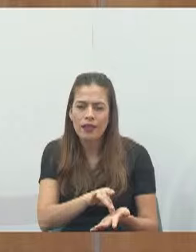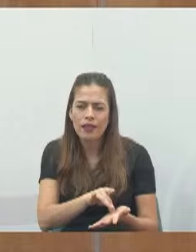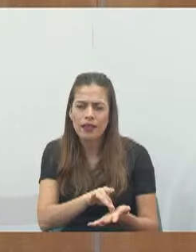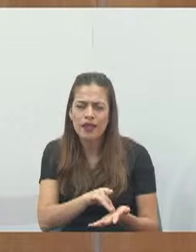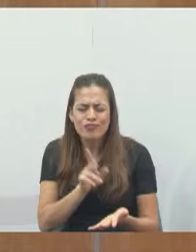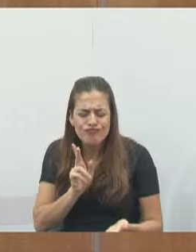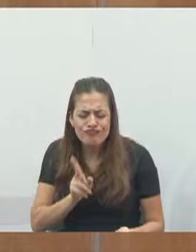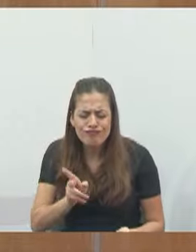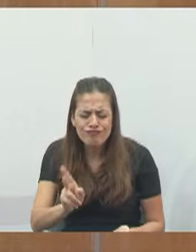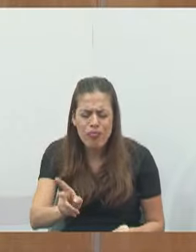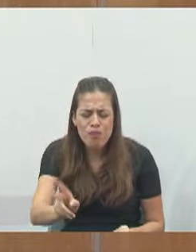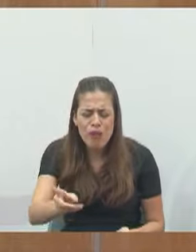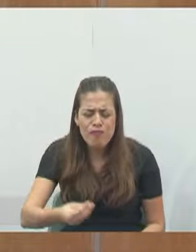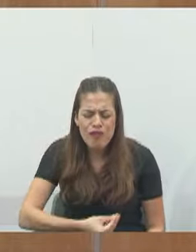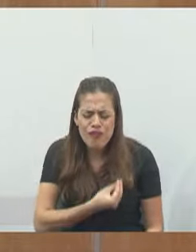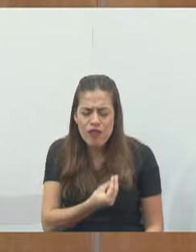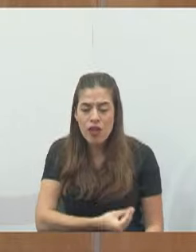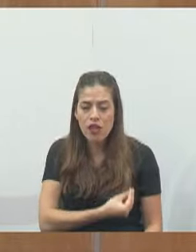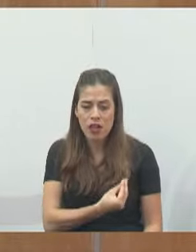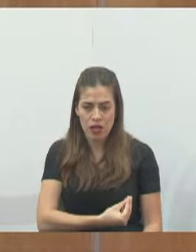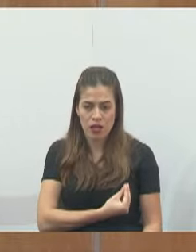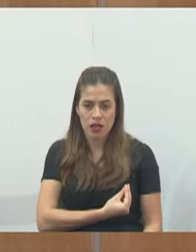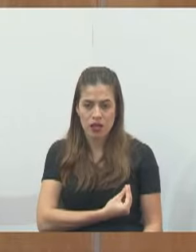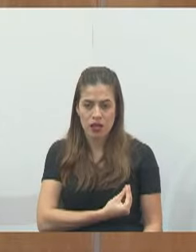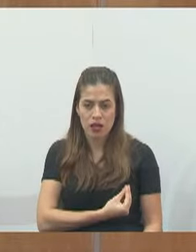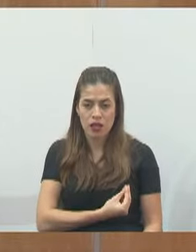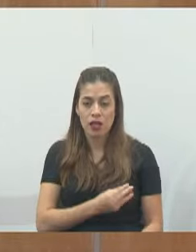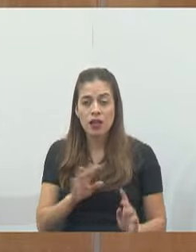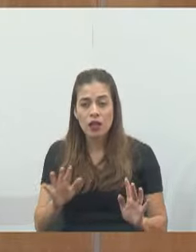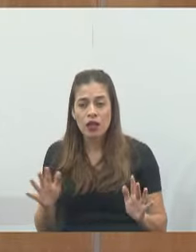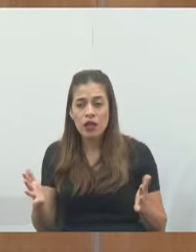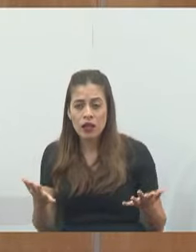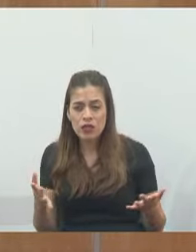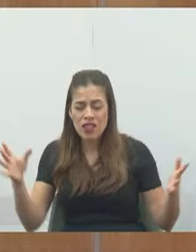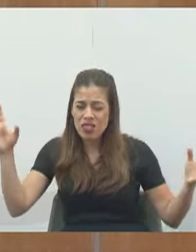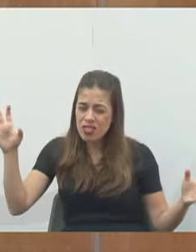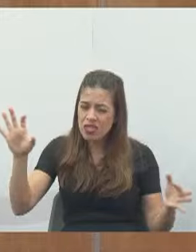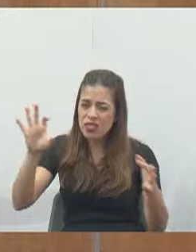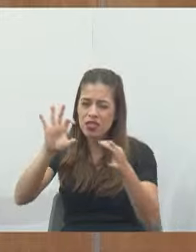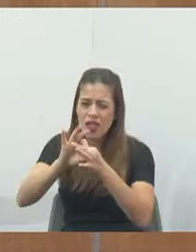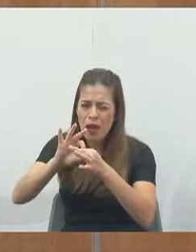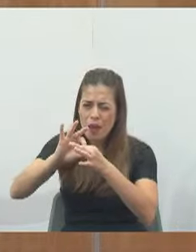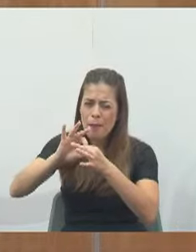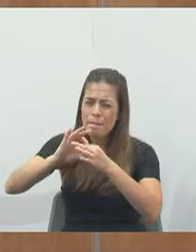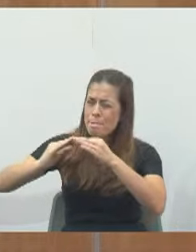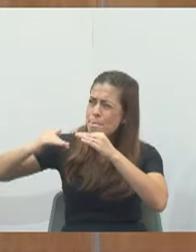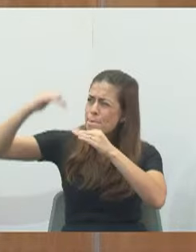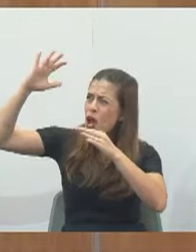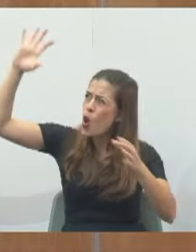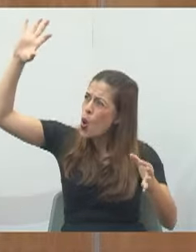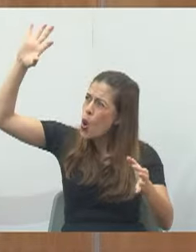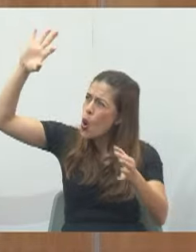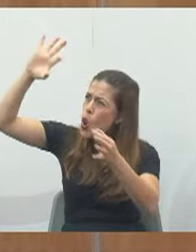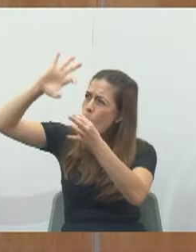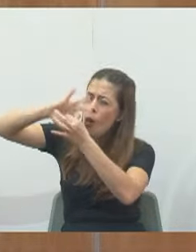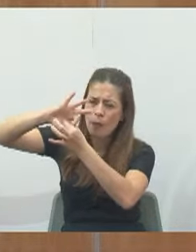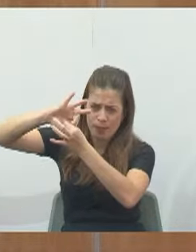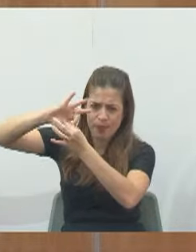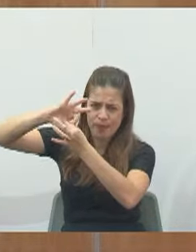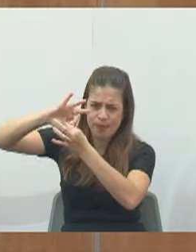todo momento de nossas vidas. É isso que nos conecta a algo maior, a algo